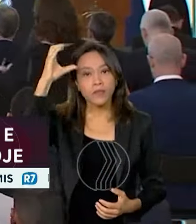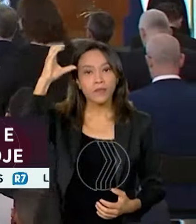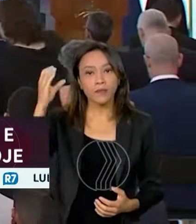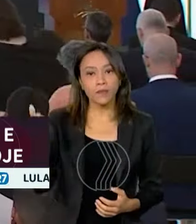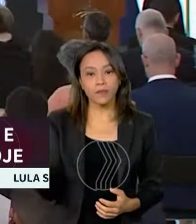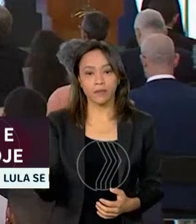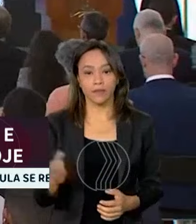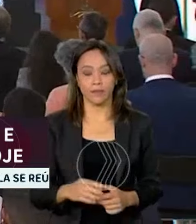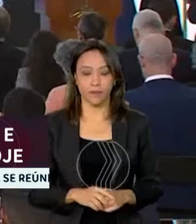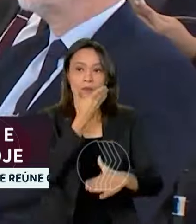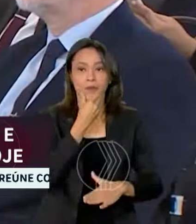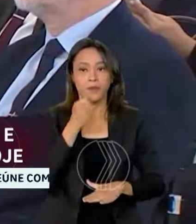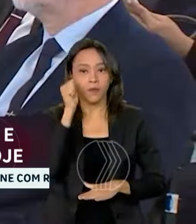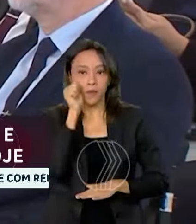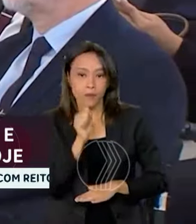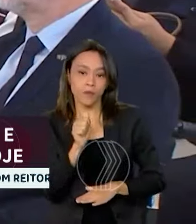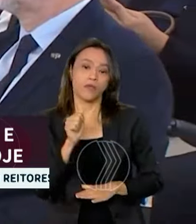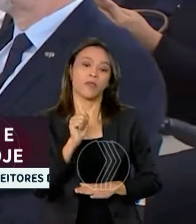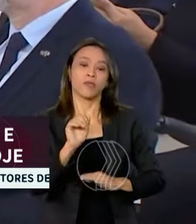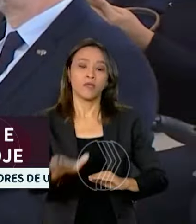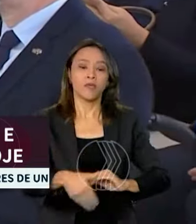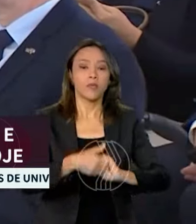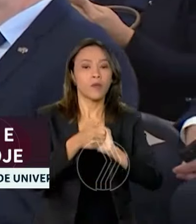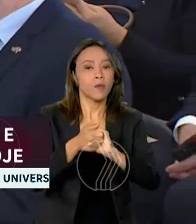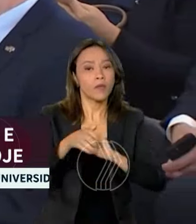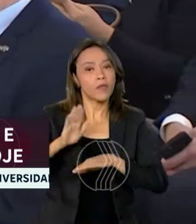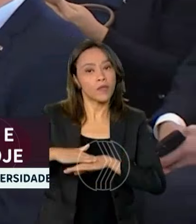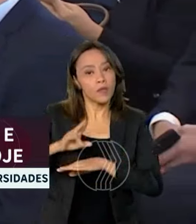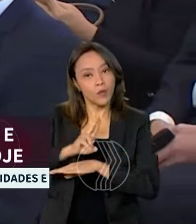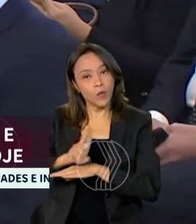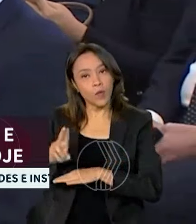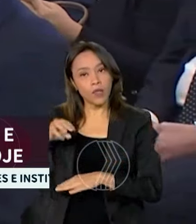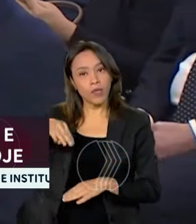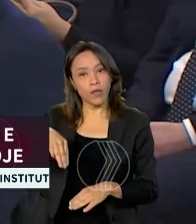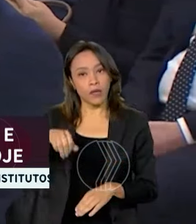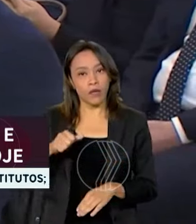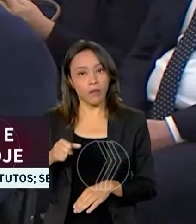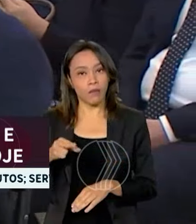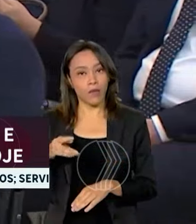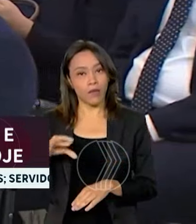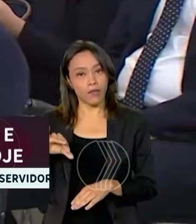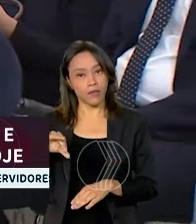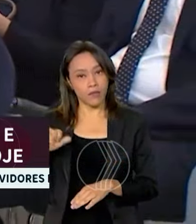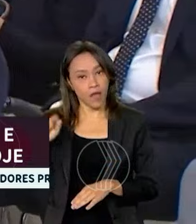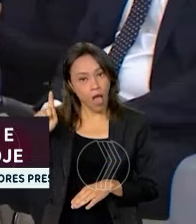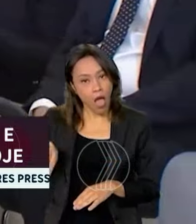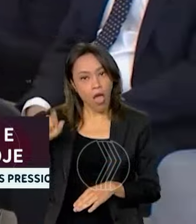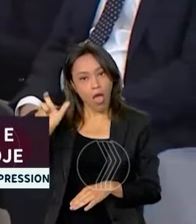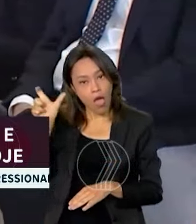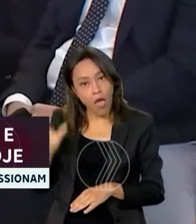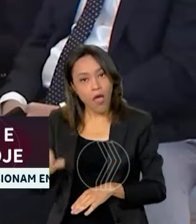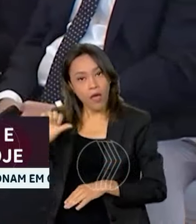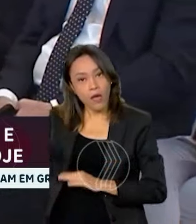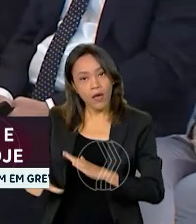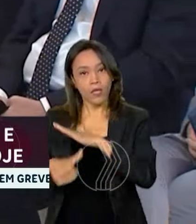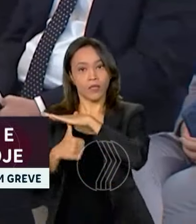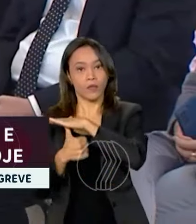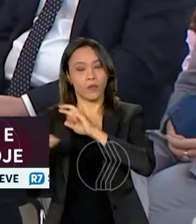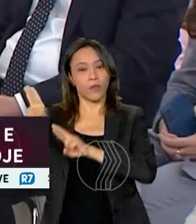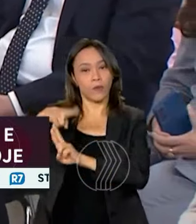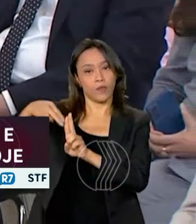complexos esportivos e culturais, entre outros. Outros 600 milhões serão utilizados para a expansão